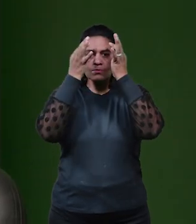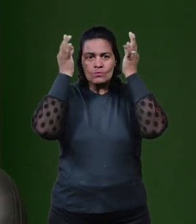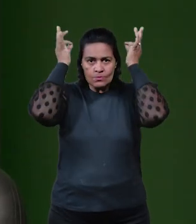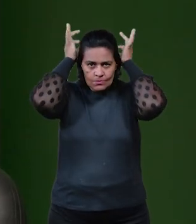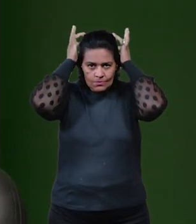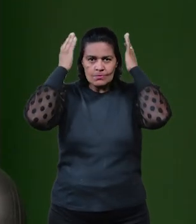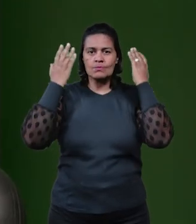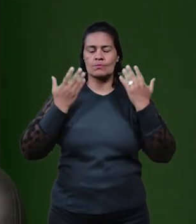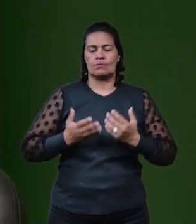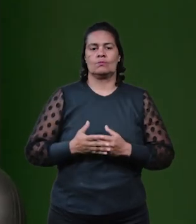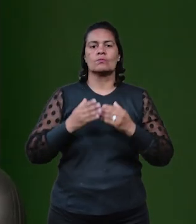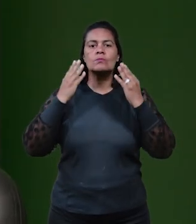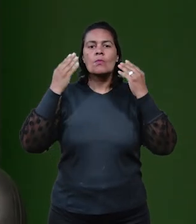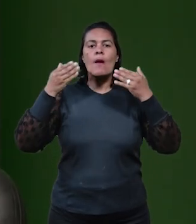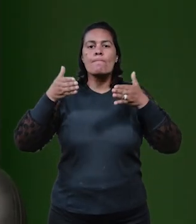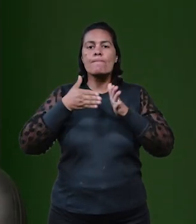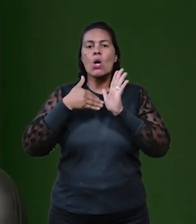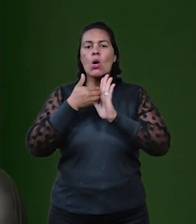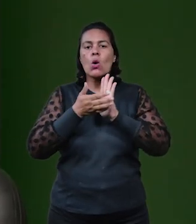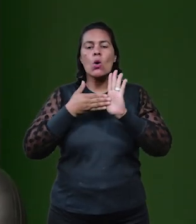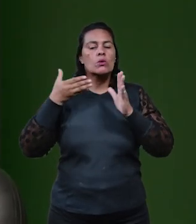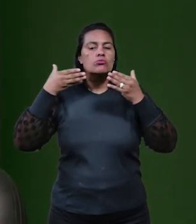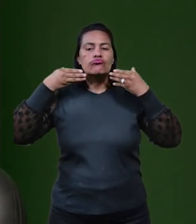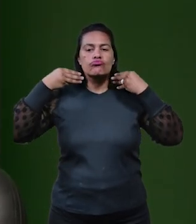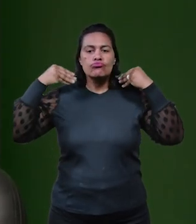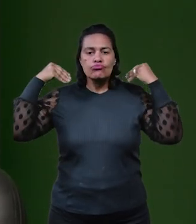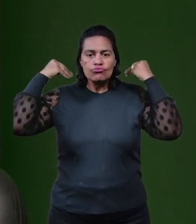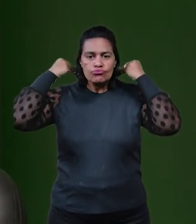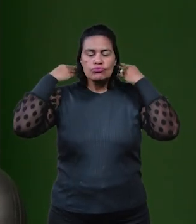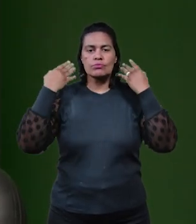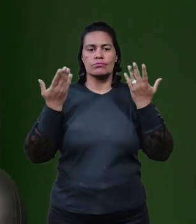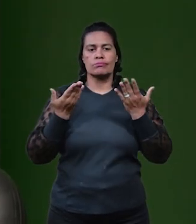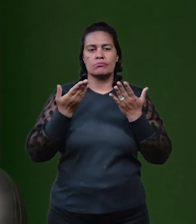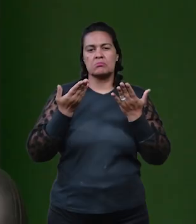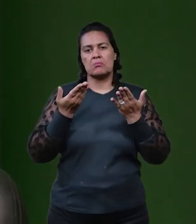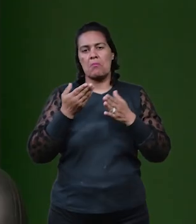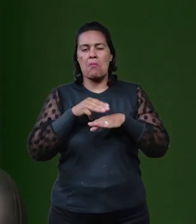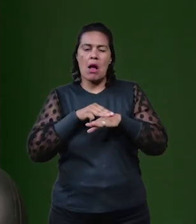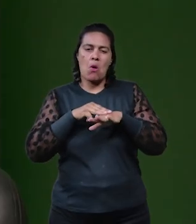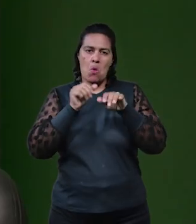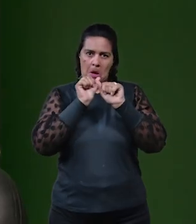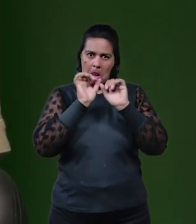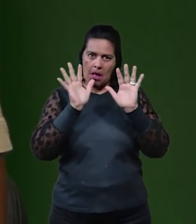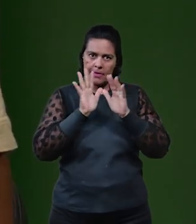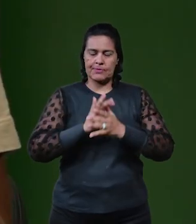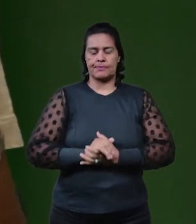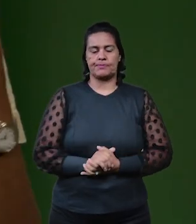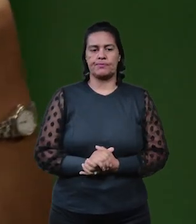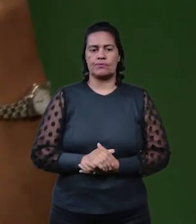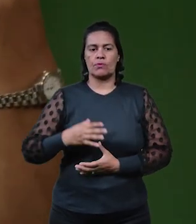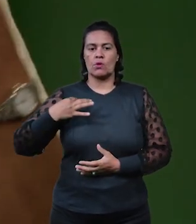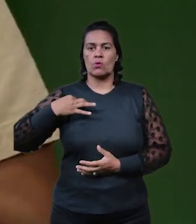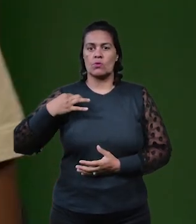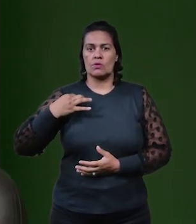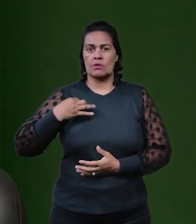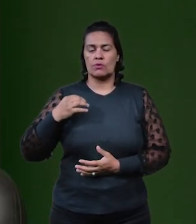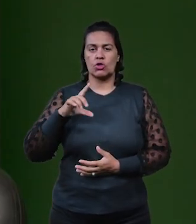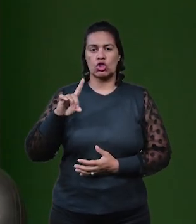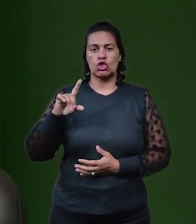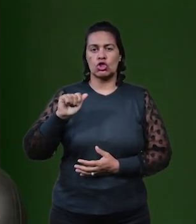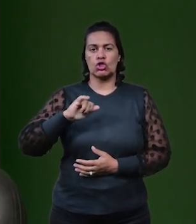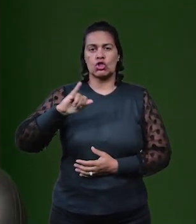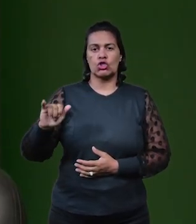retwist, com as pontas pintadas de bege, né, marrom claro. Estou com uma camisa do Djavan.